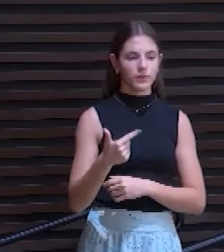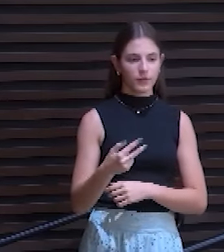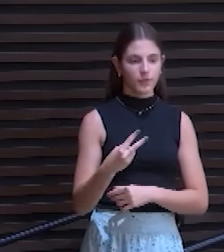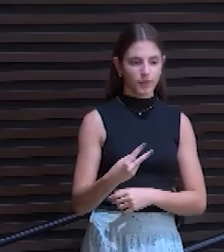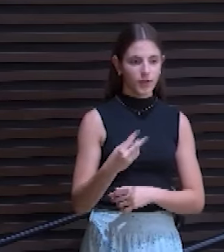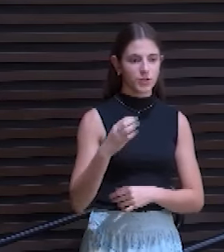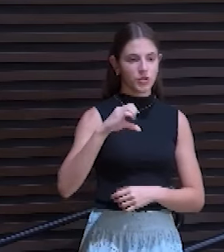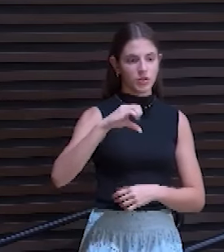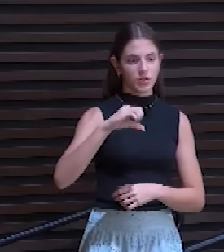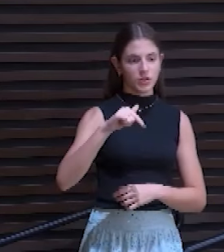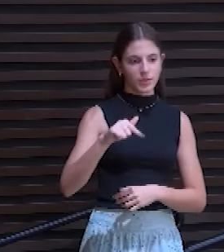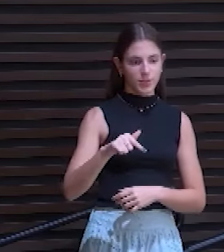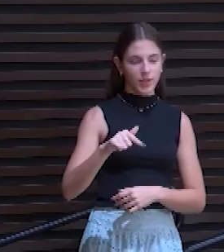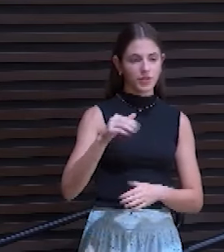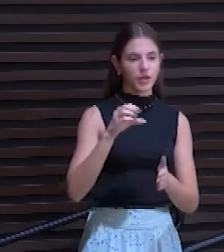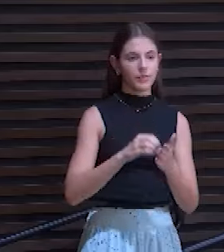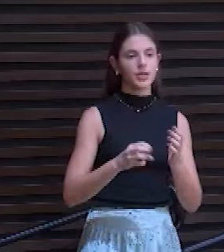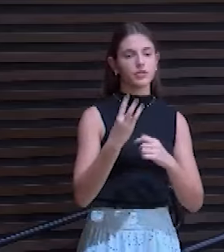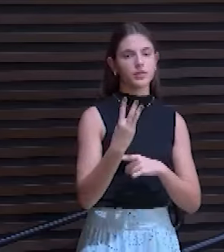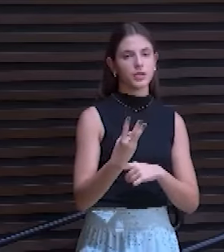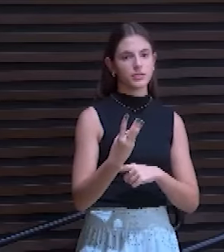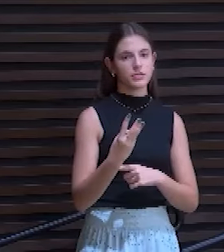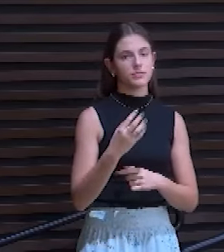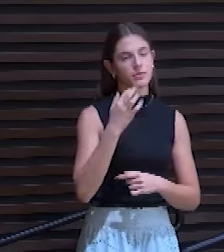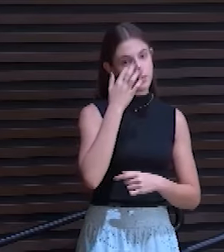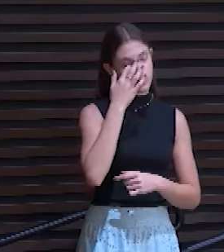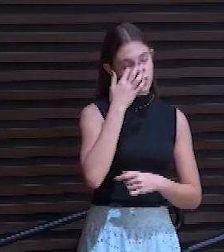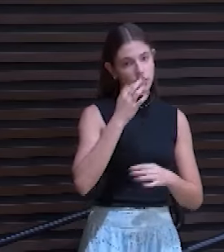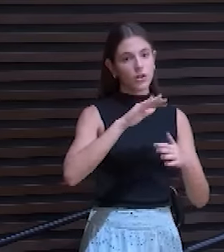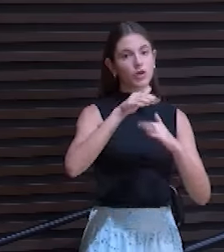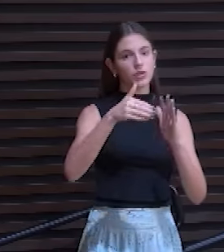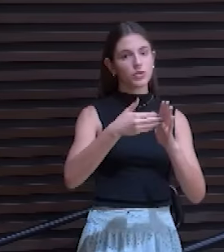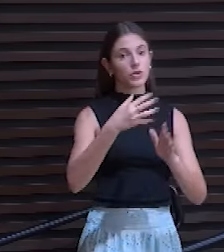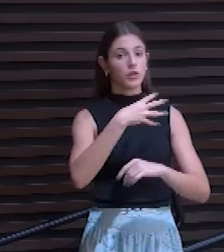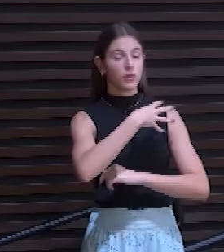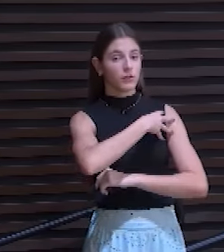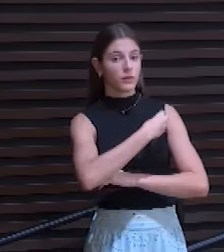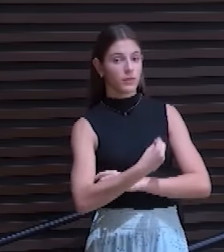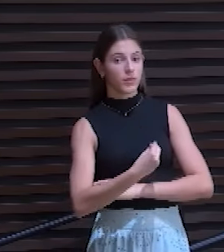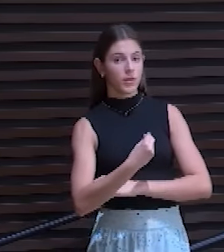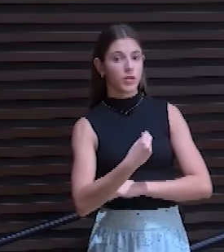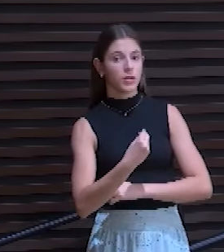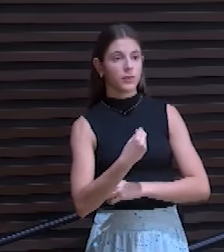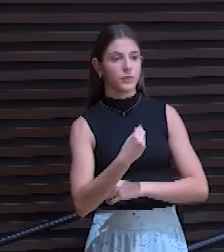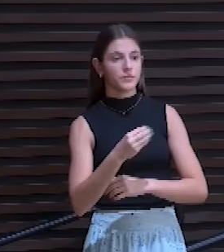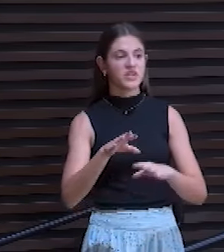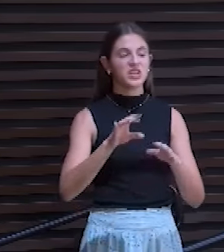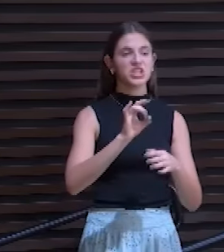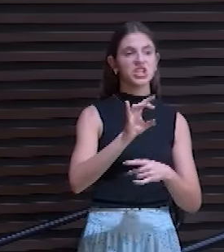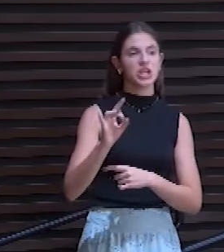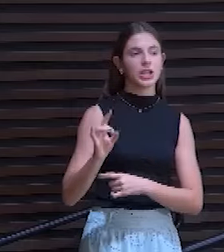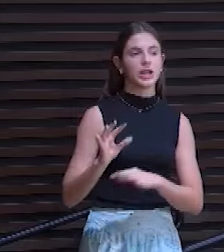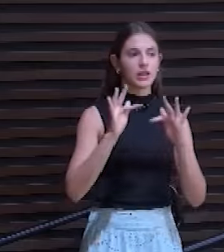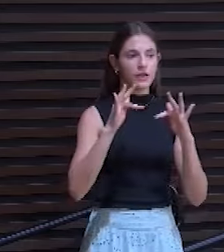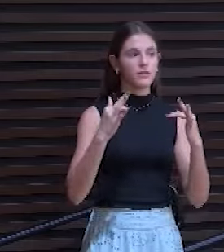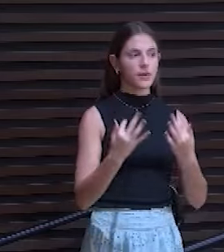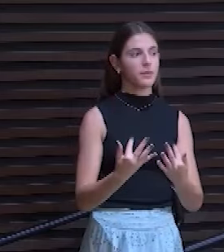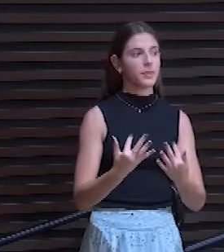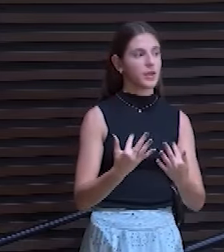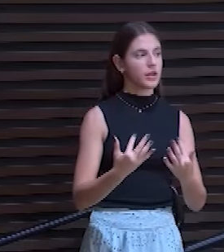Salmo 127, 3. Todo filho, toda filha de cada família, em qualquer lugar do